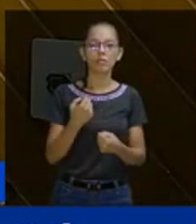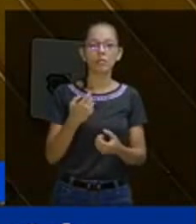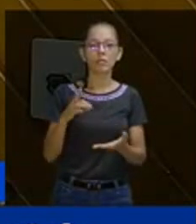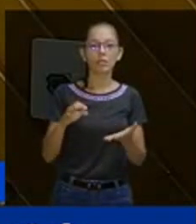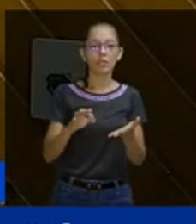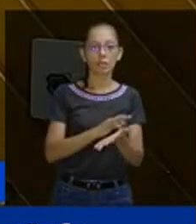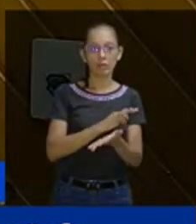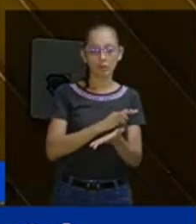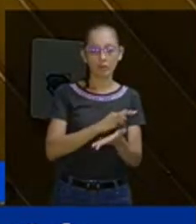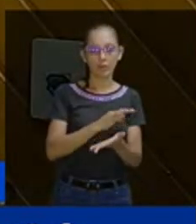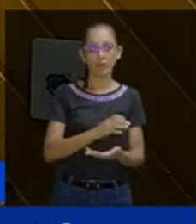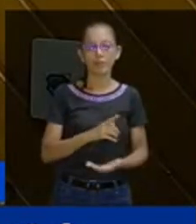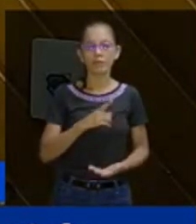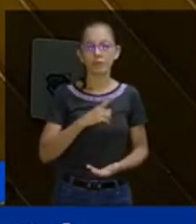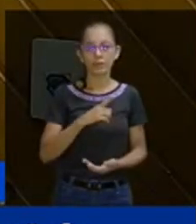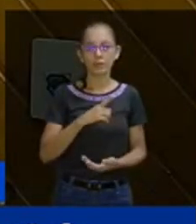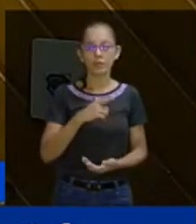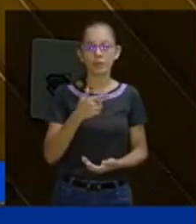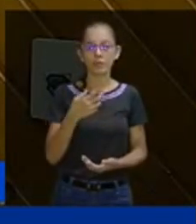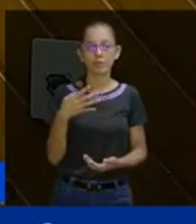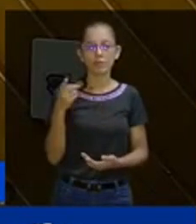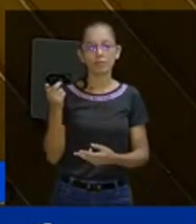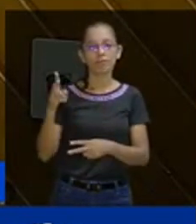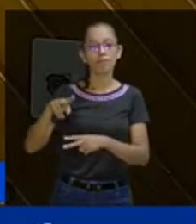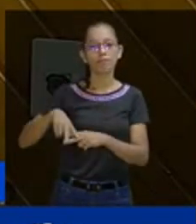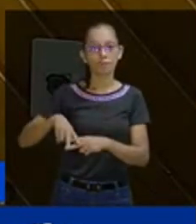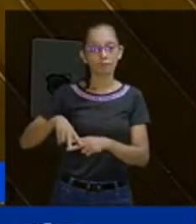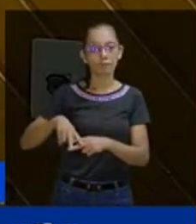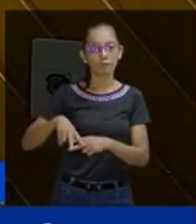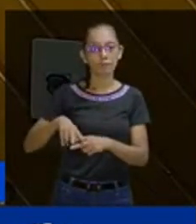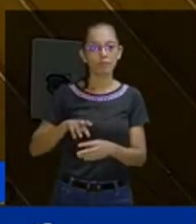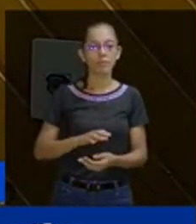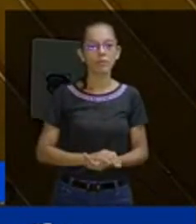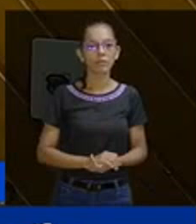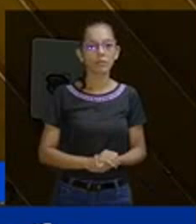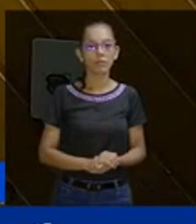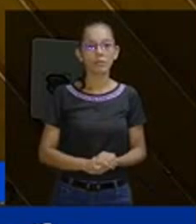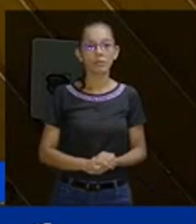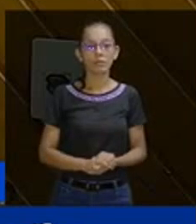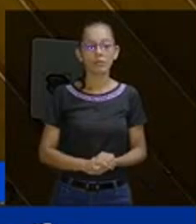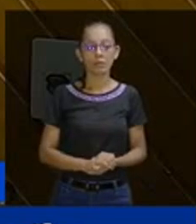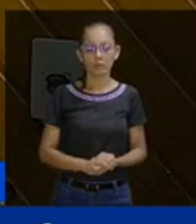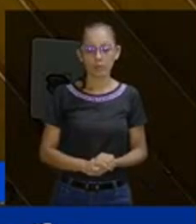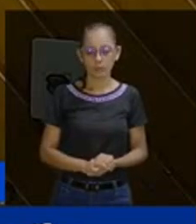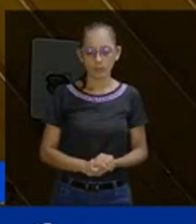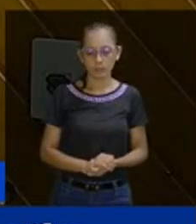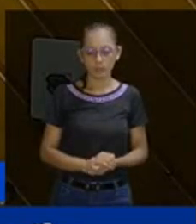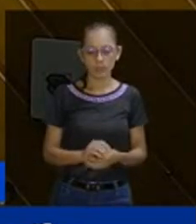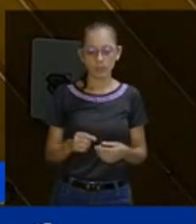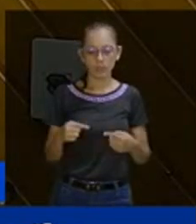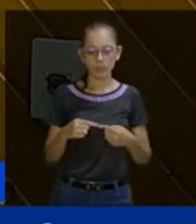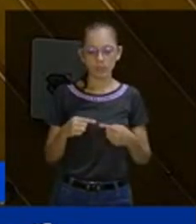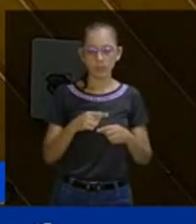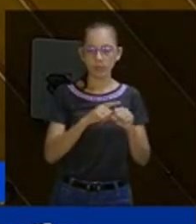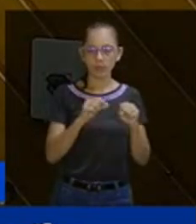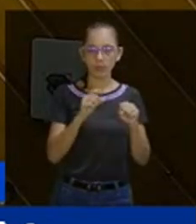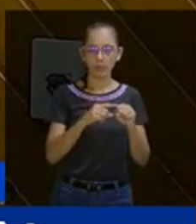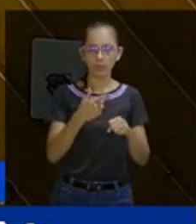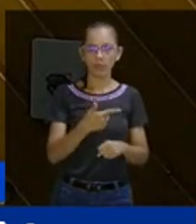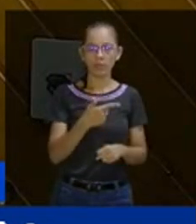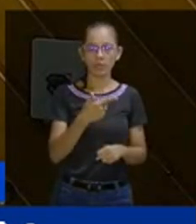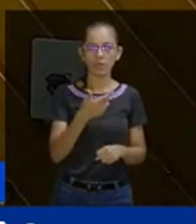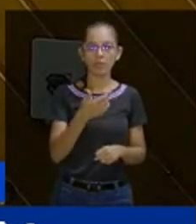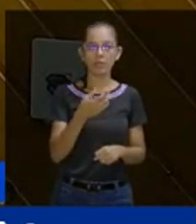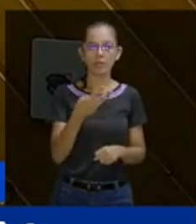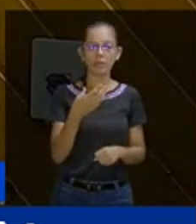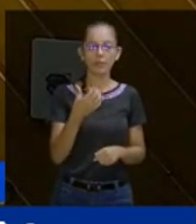sob o argumento de que a prisão estaria vedada em razão da imunidade eleitoral prevista no artigo 236,